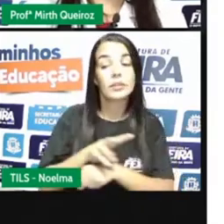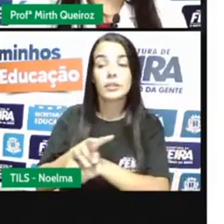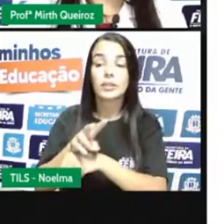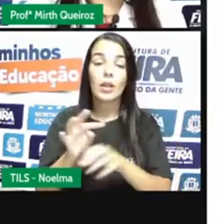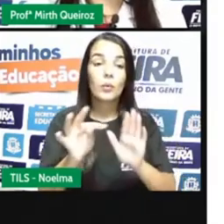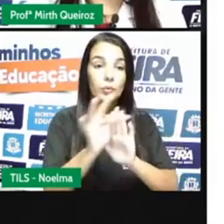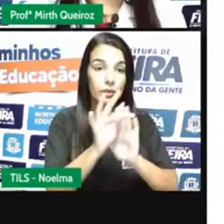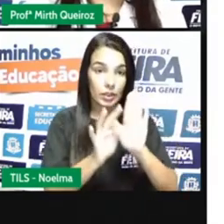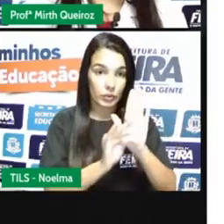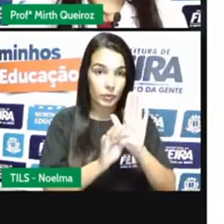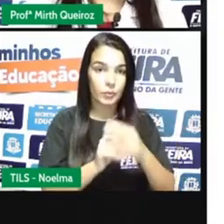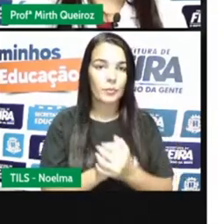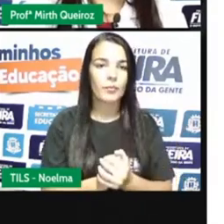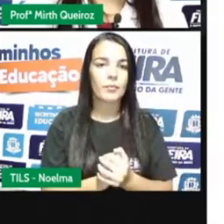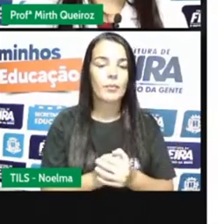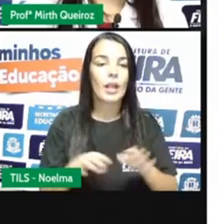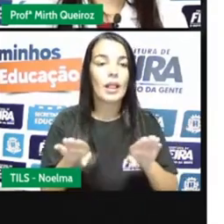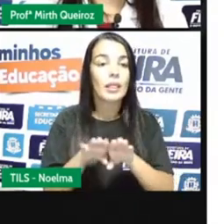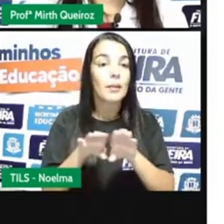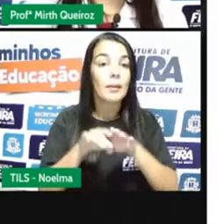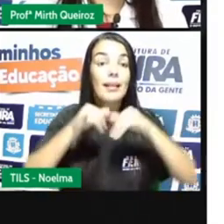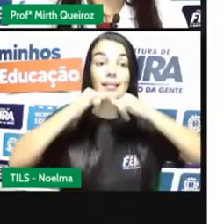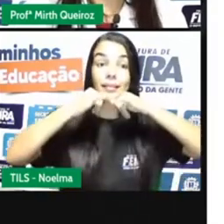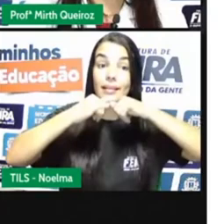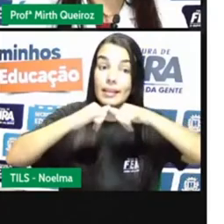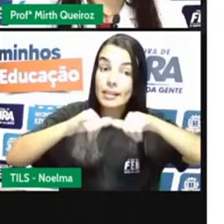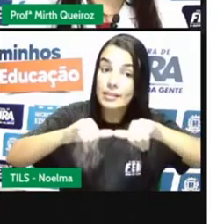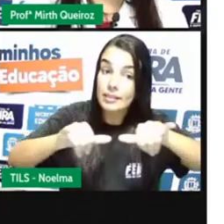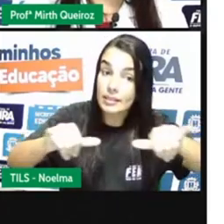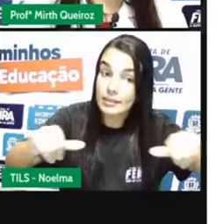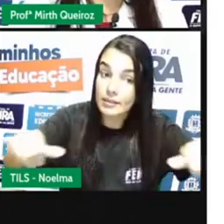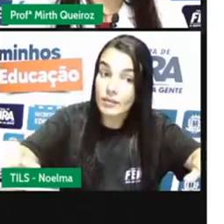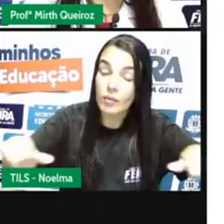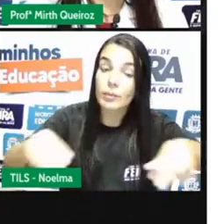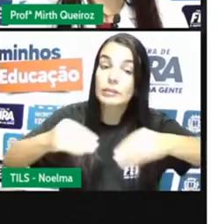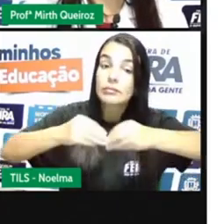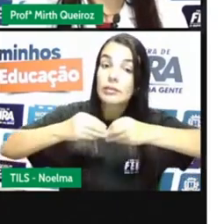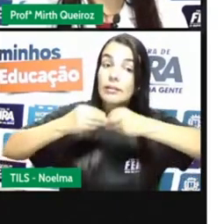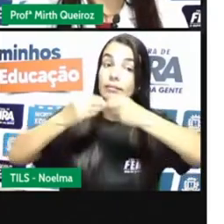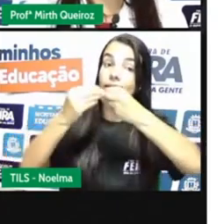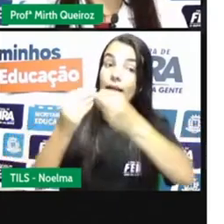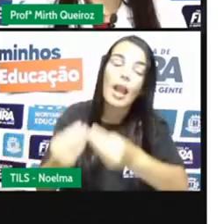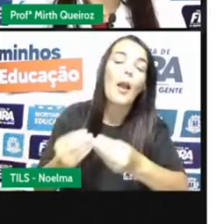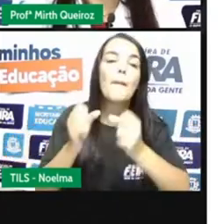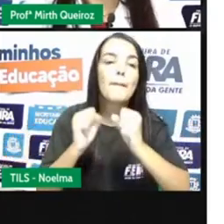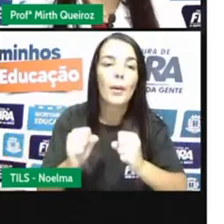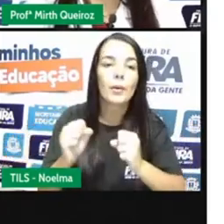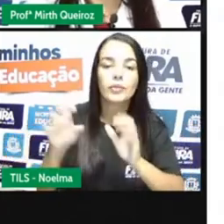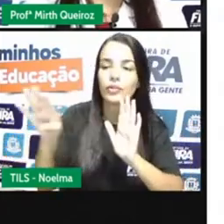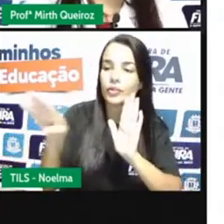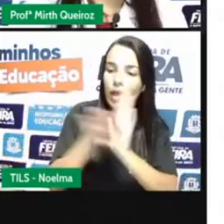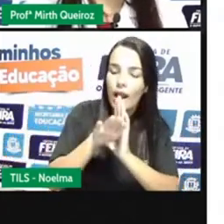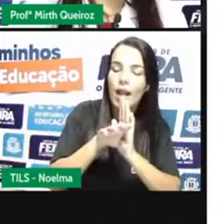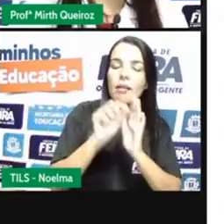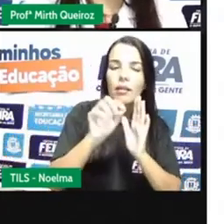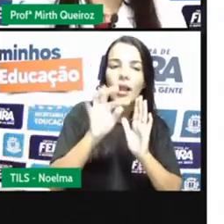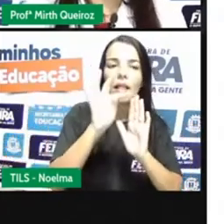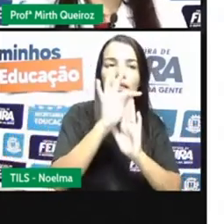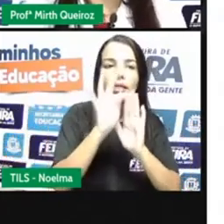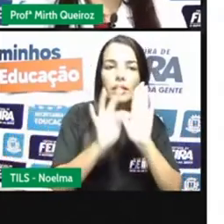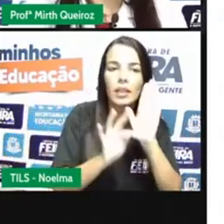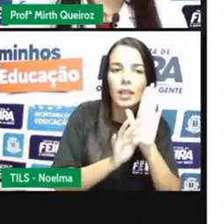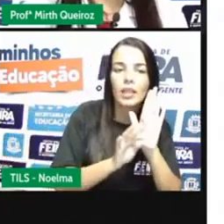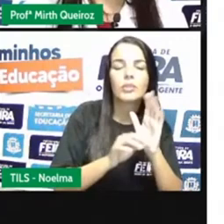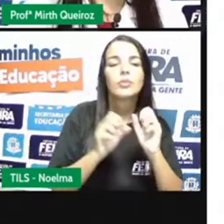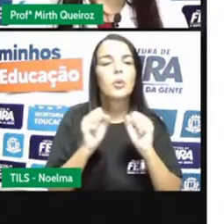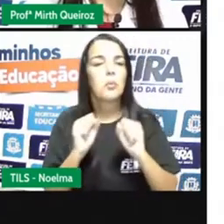de texto que a gente tem. Transmite dados e informações. Esses dados podem vir em forma de texto ali, ou pode ser